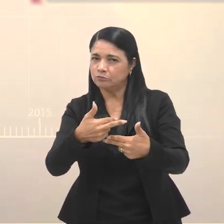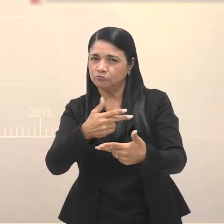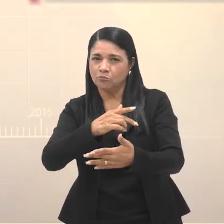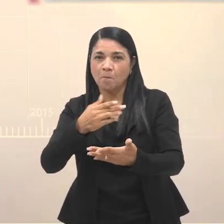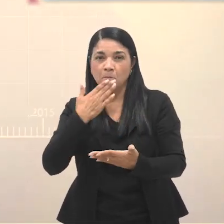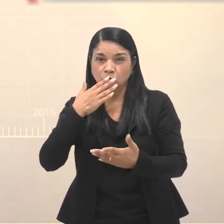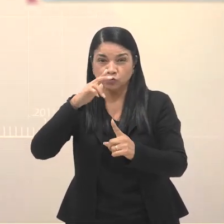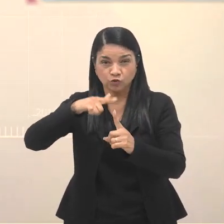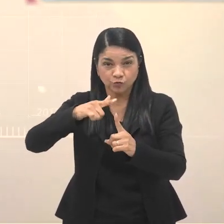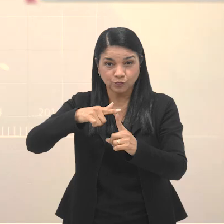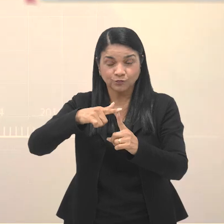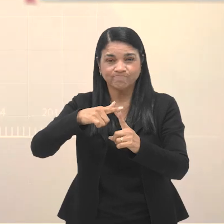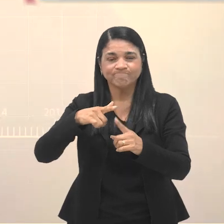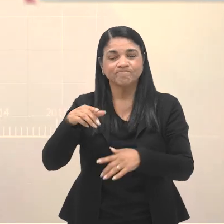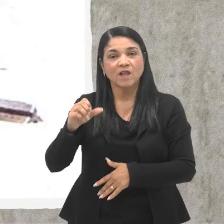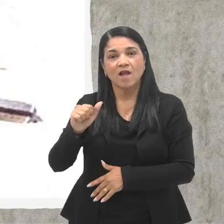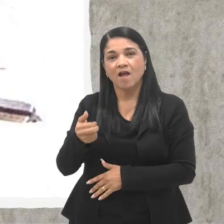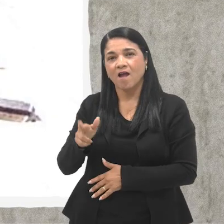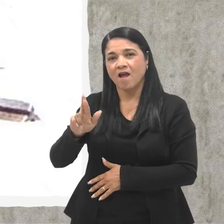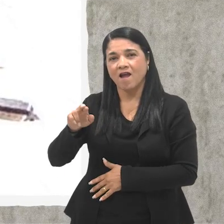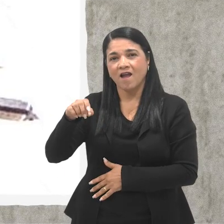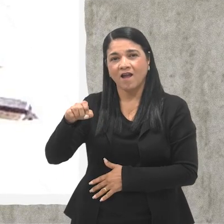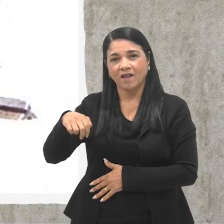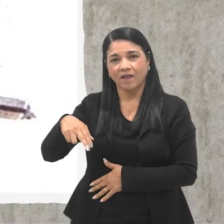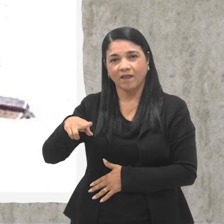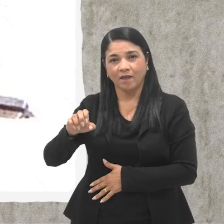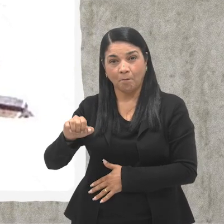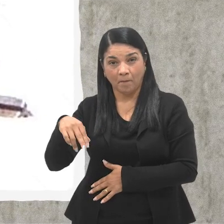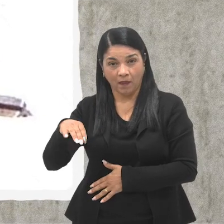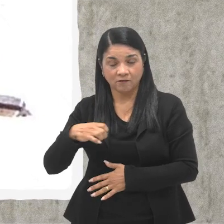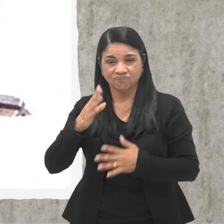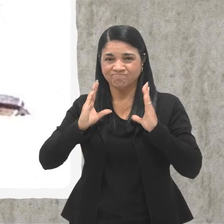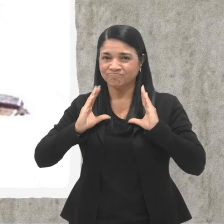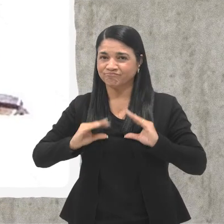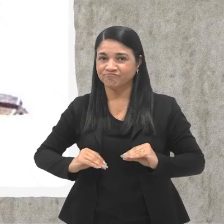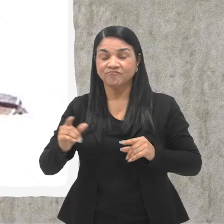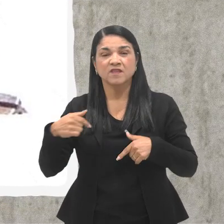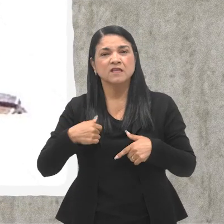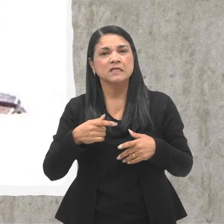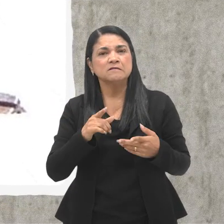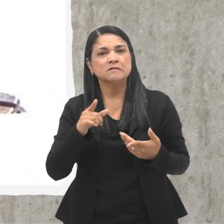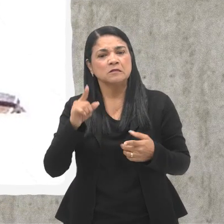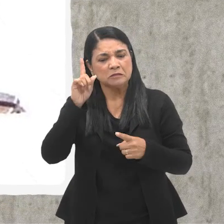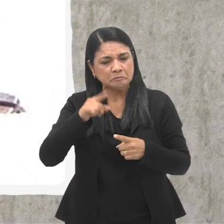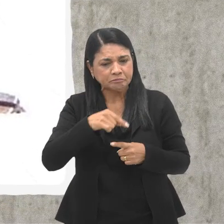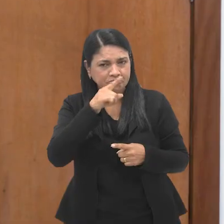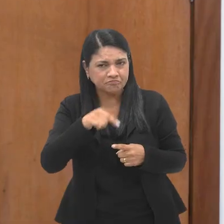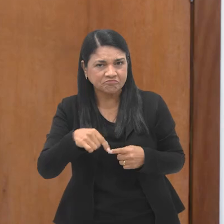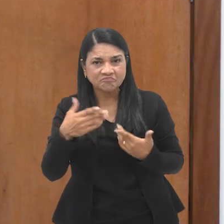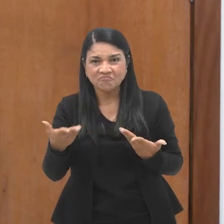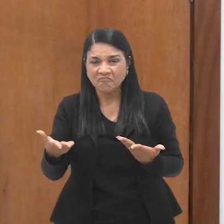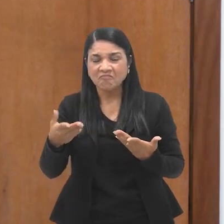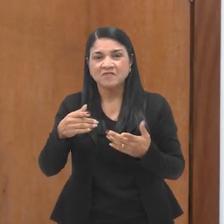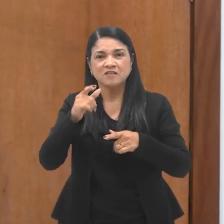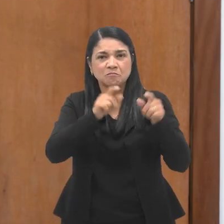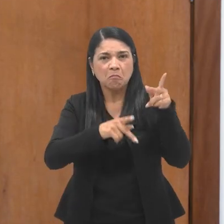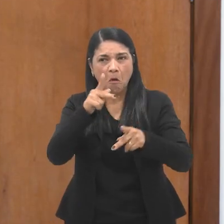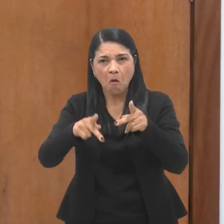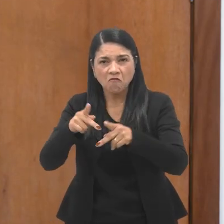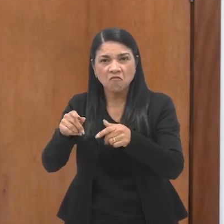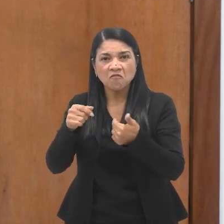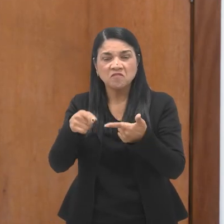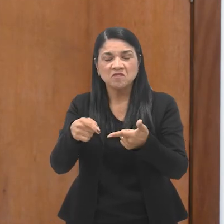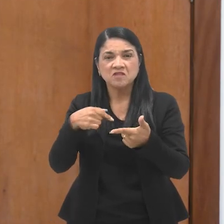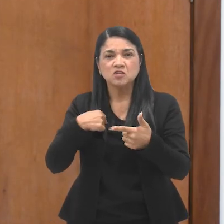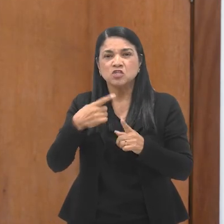Arquimedes desgostoso. Esses arquitetos que estavam se formando começaram a negar toda essa arquitetura eclética, tanto em prol de